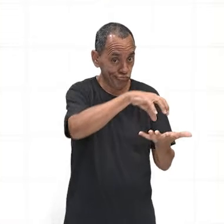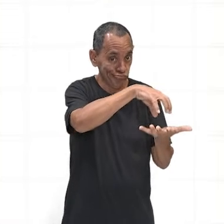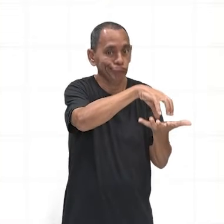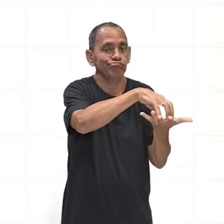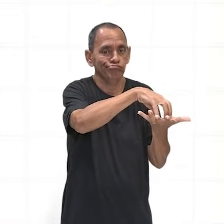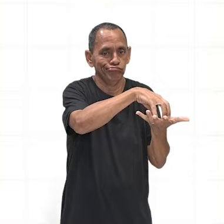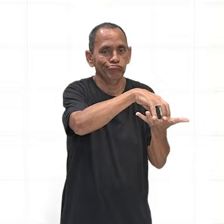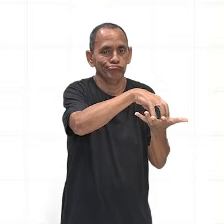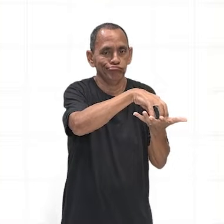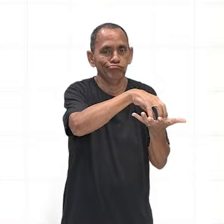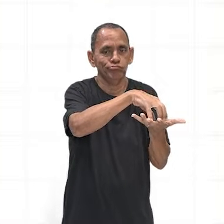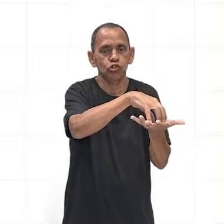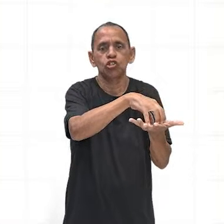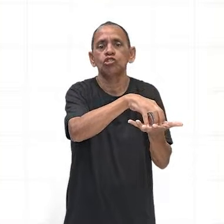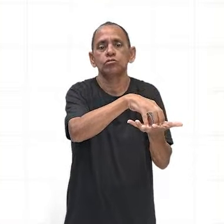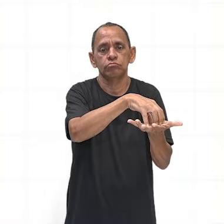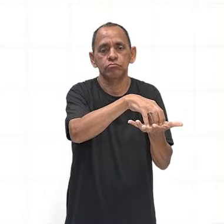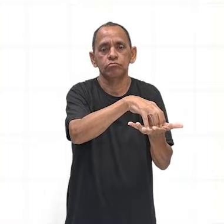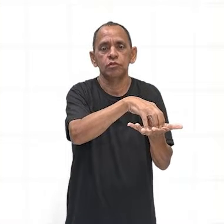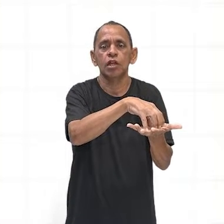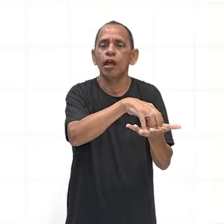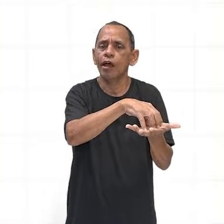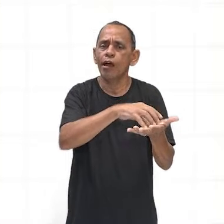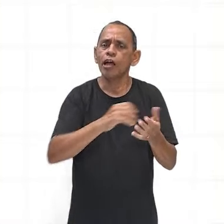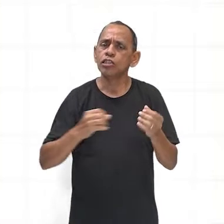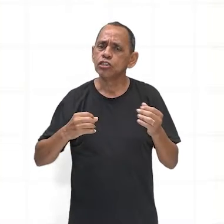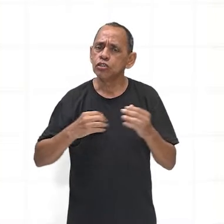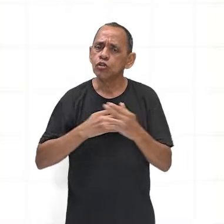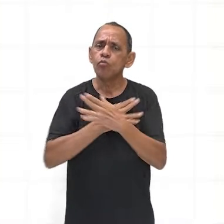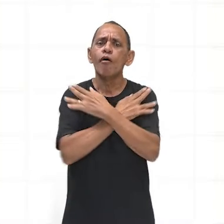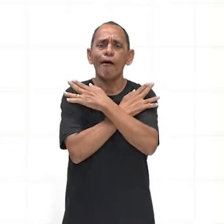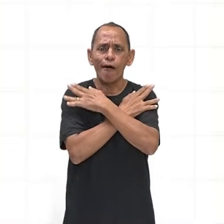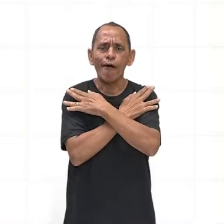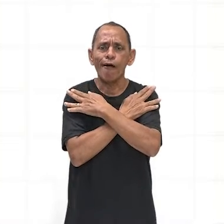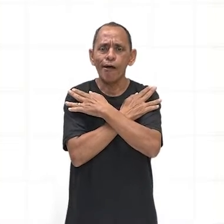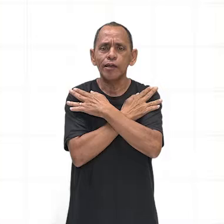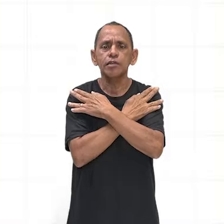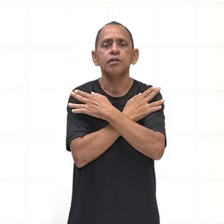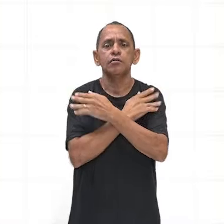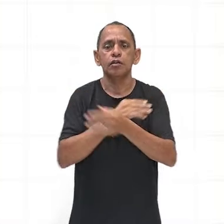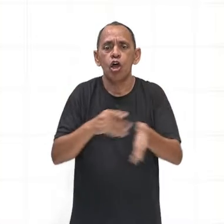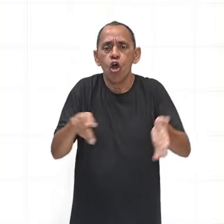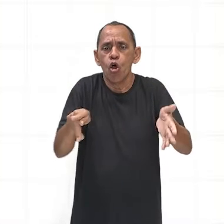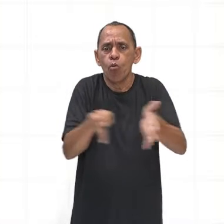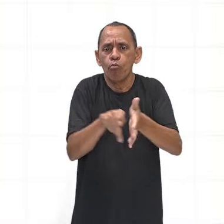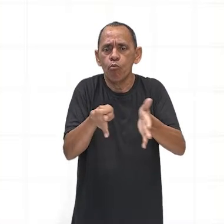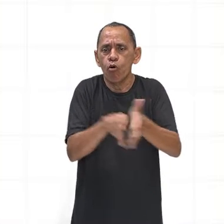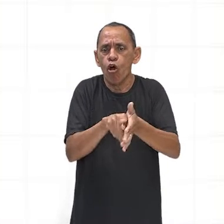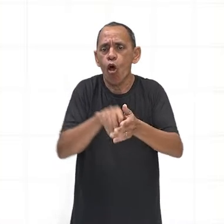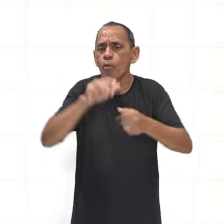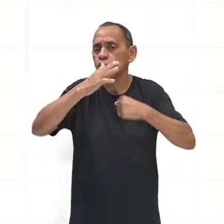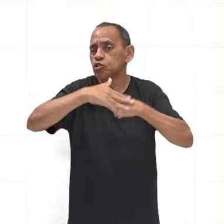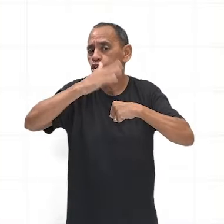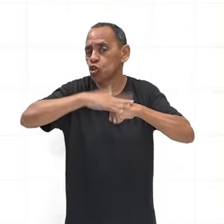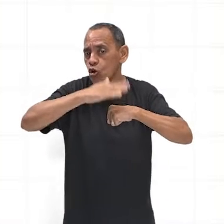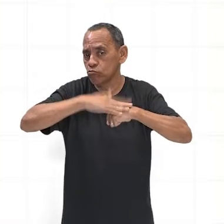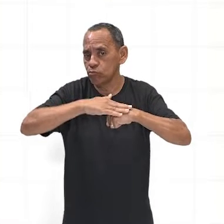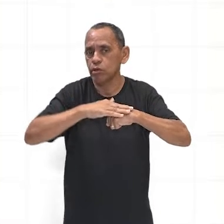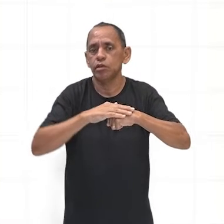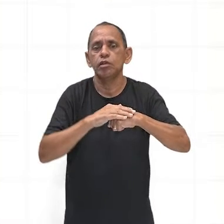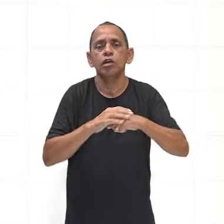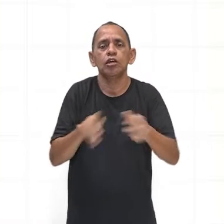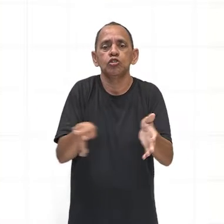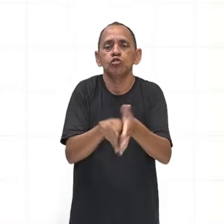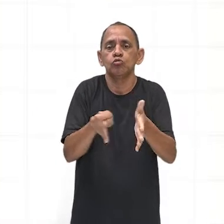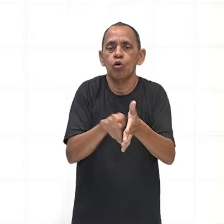maia, dos povos maia, da civilização maia, era independente com seu próprio líder